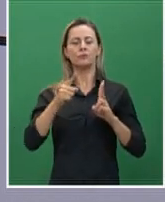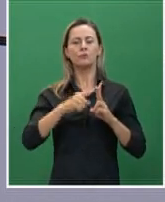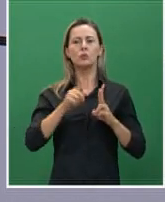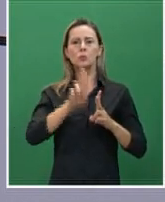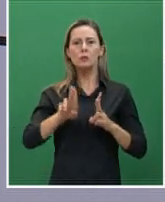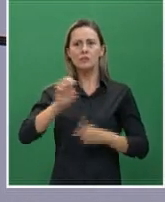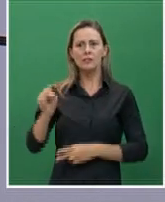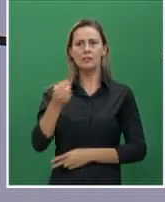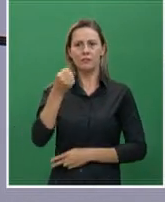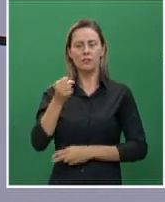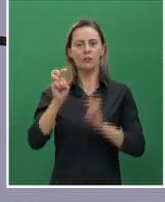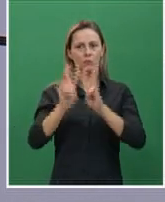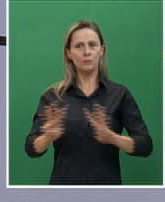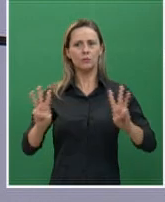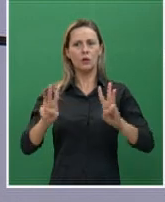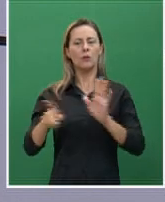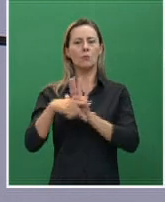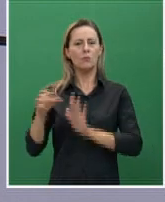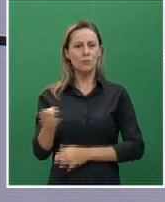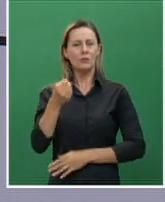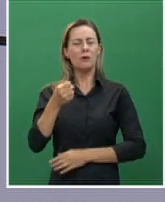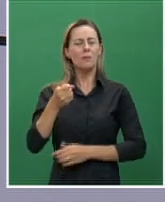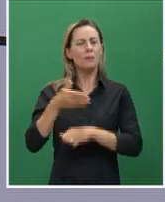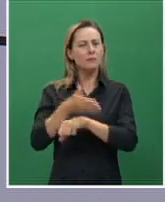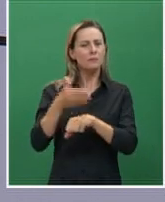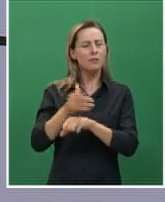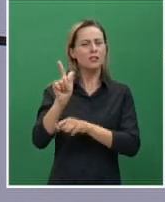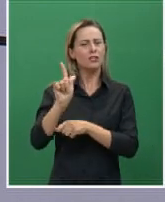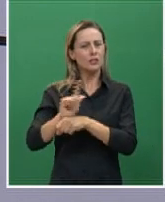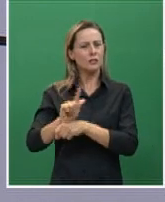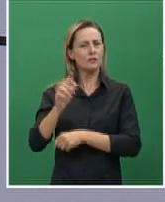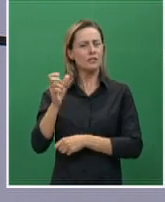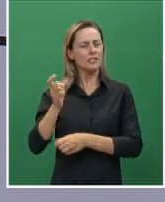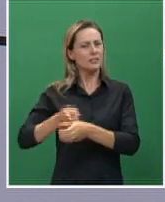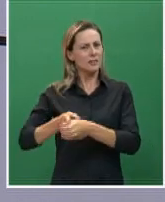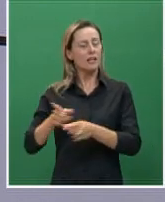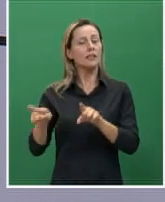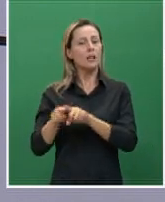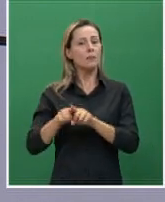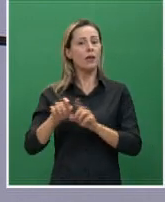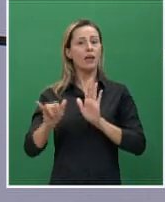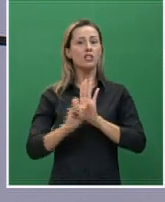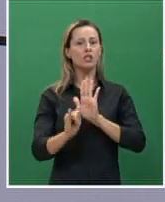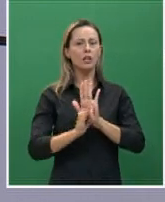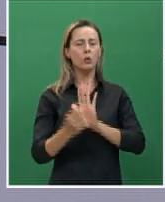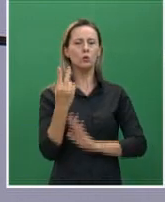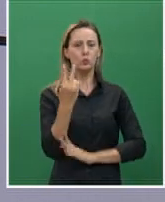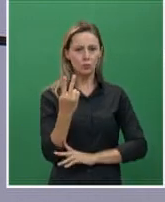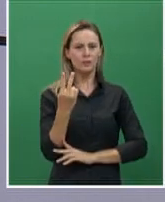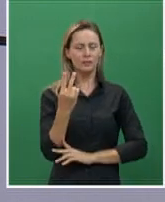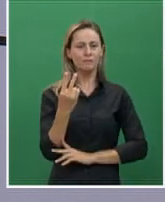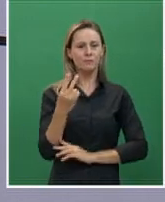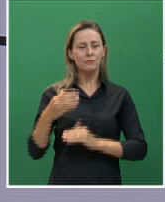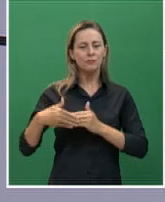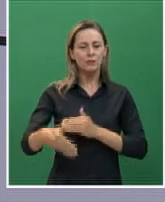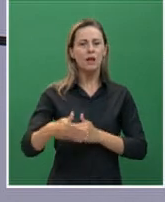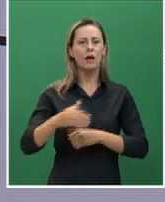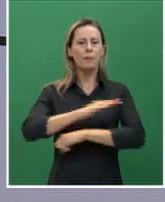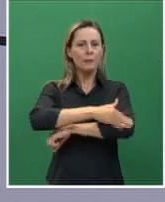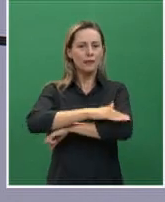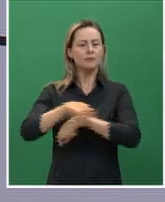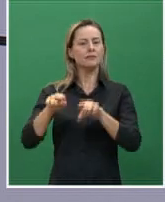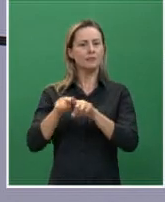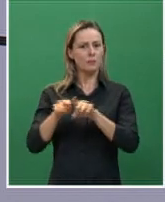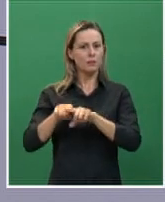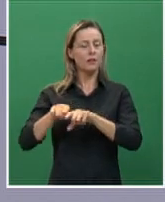trazendo a iniciativa privada para participar da gestão da cidade e temos duas dois editais de lançamento a praça Victor Konder E também